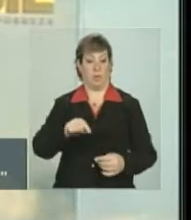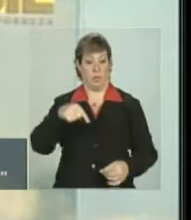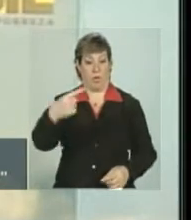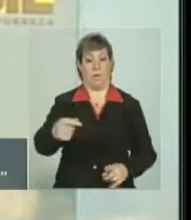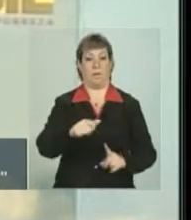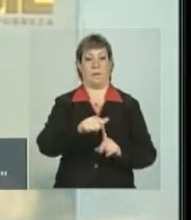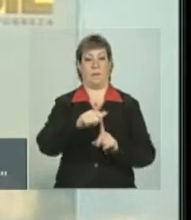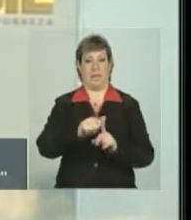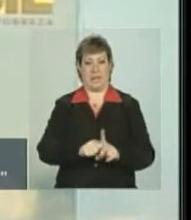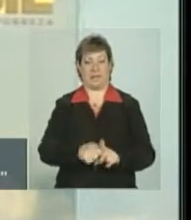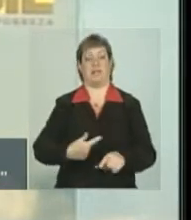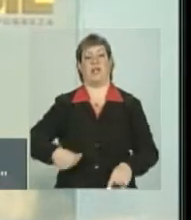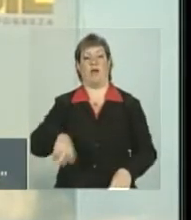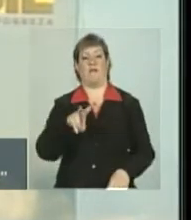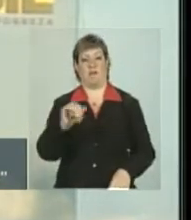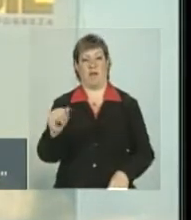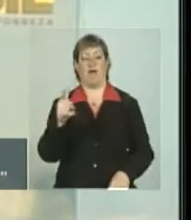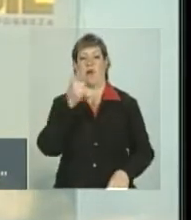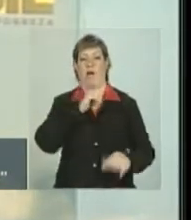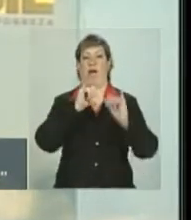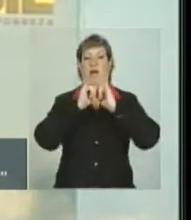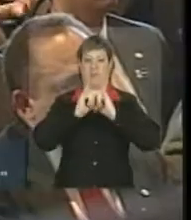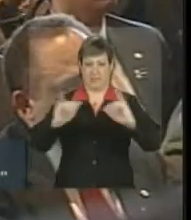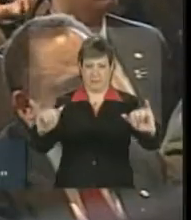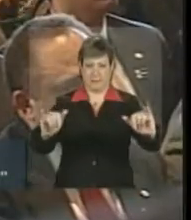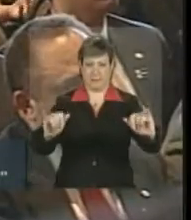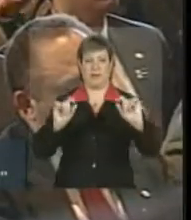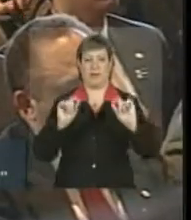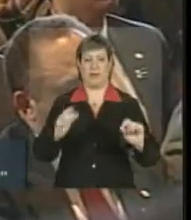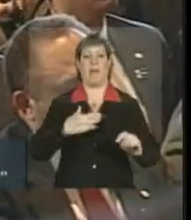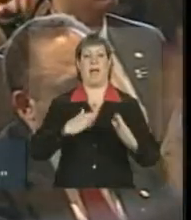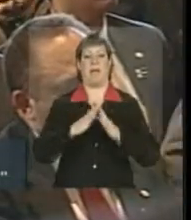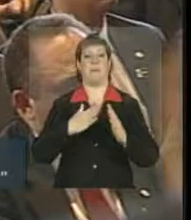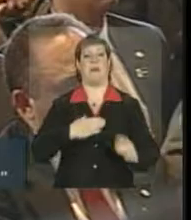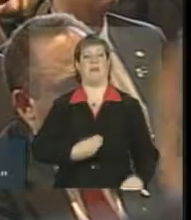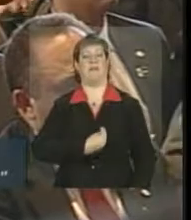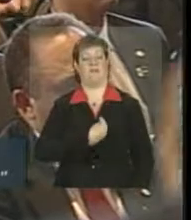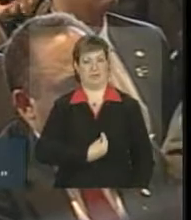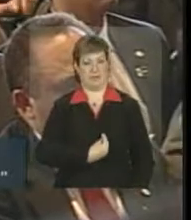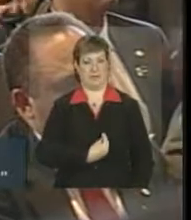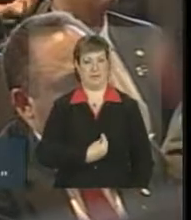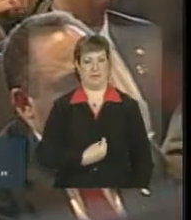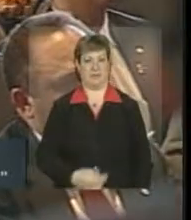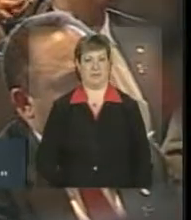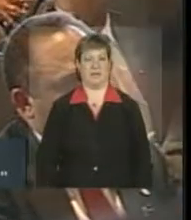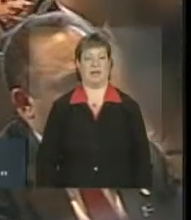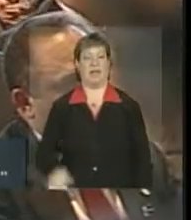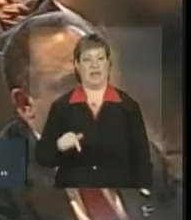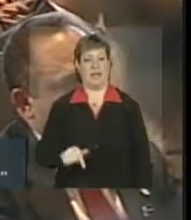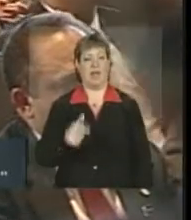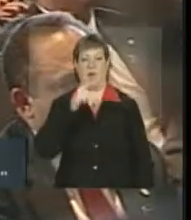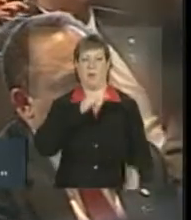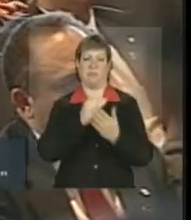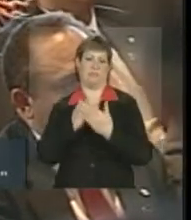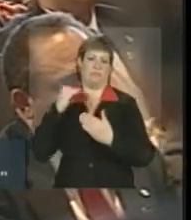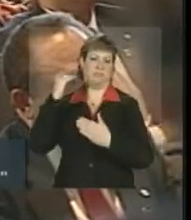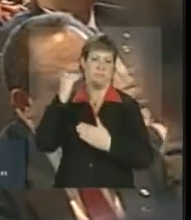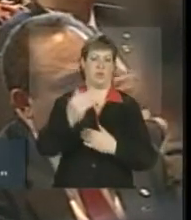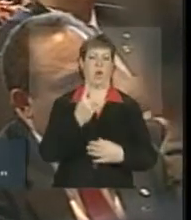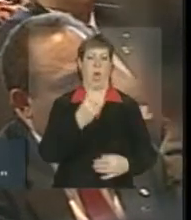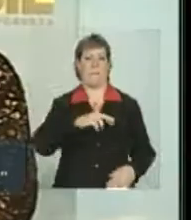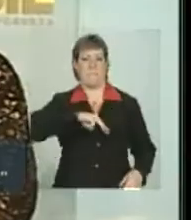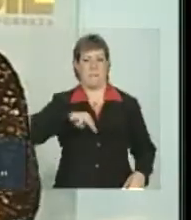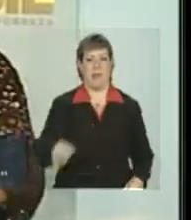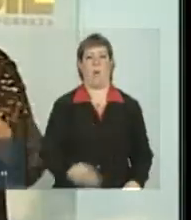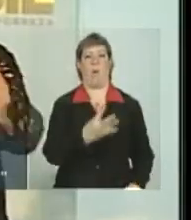mês, nós iremos anunciar que o Minha Casa Minha Vida, ele passará a ser de 2